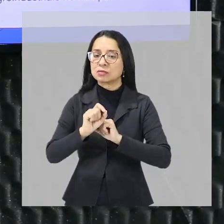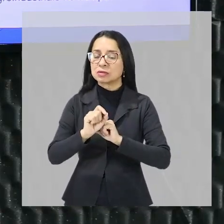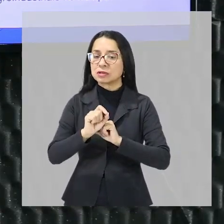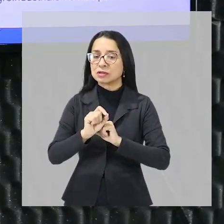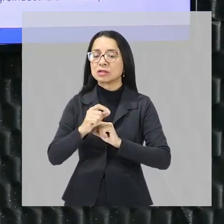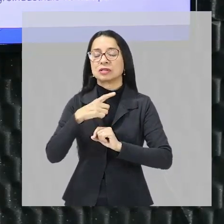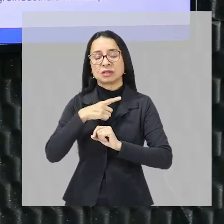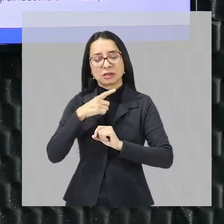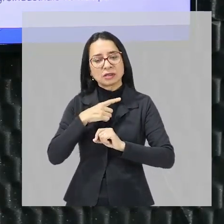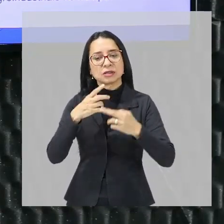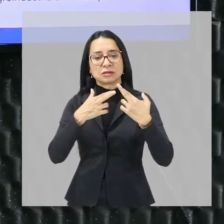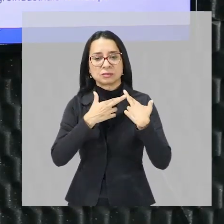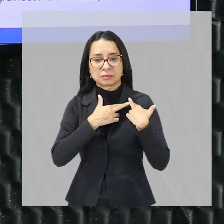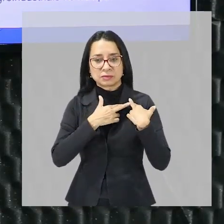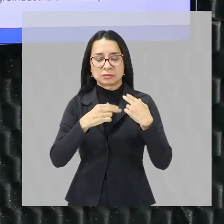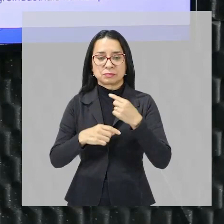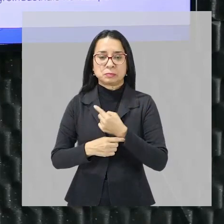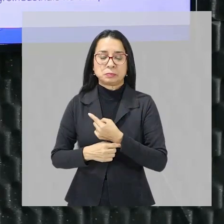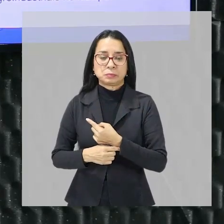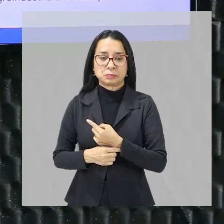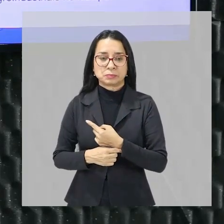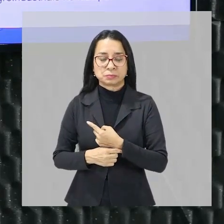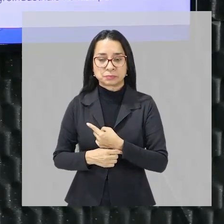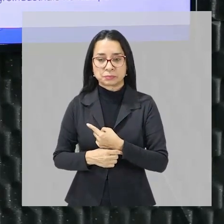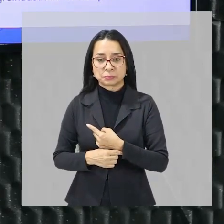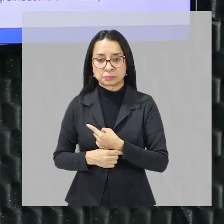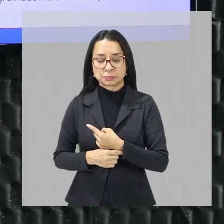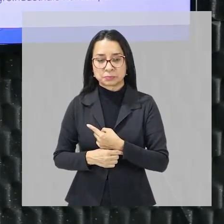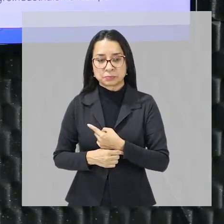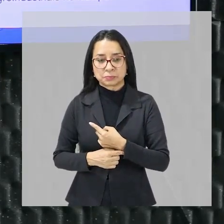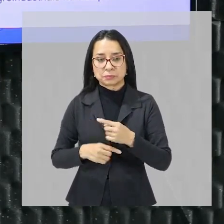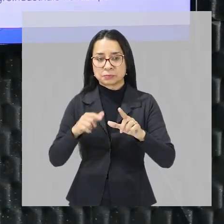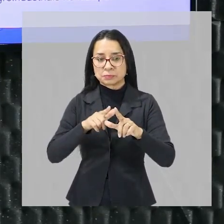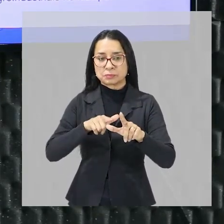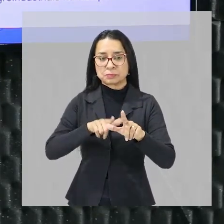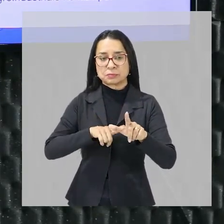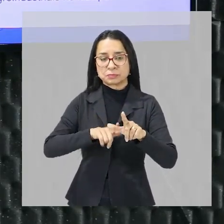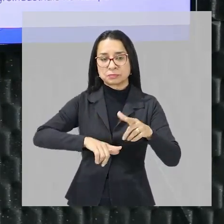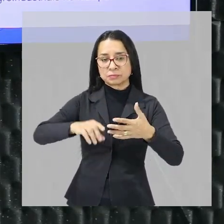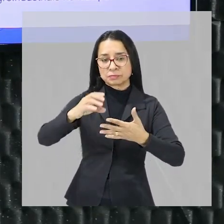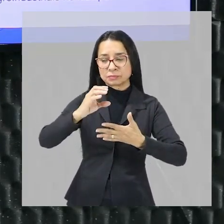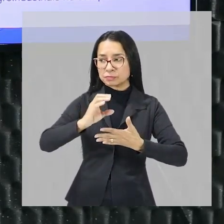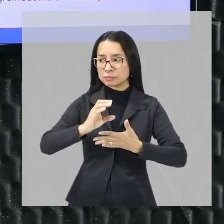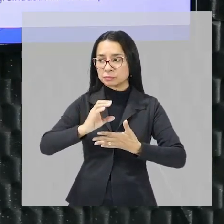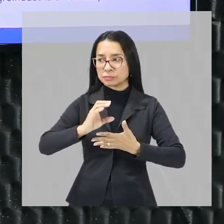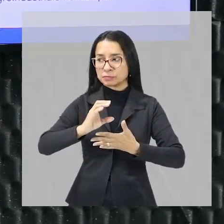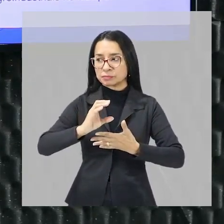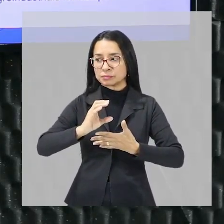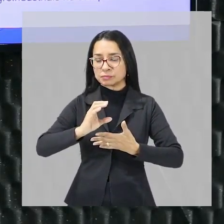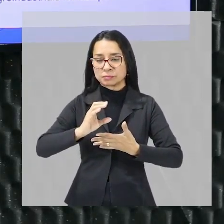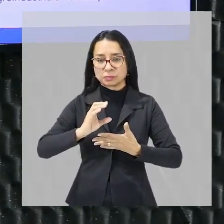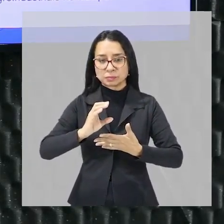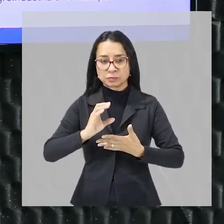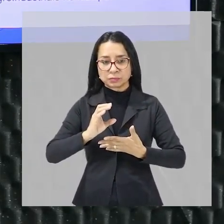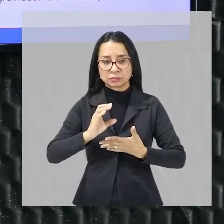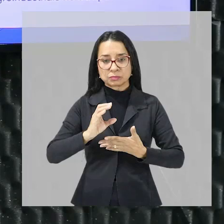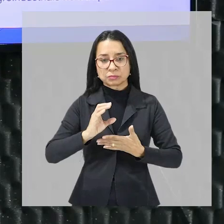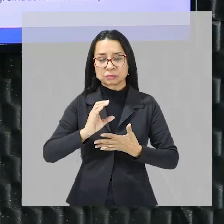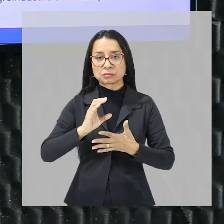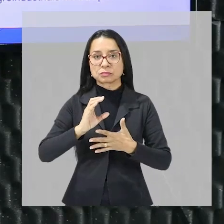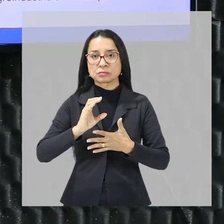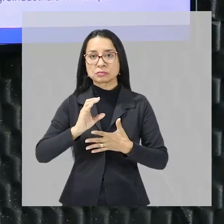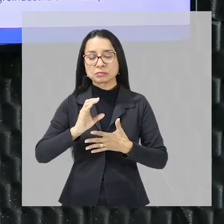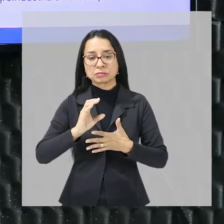contrário, existe a viabilidade e existe a função social. Letra C. Defender a desapropriação dos